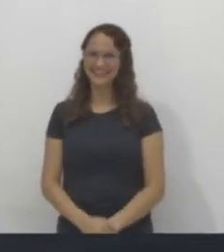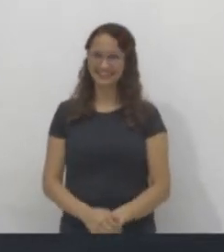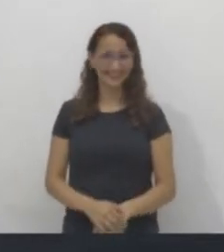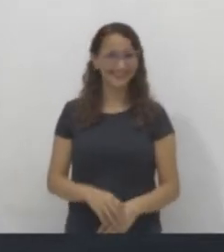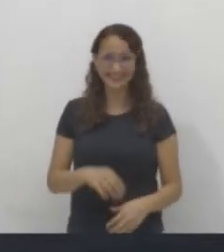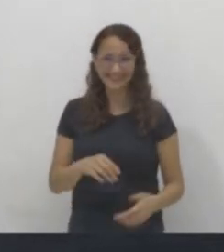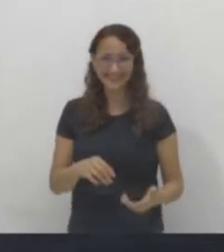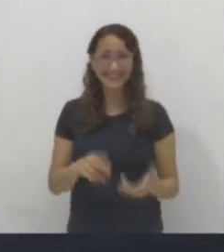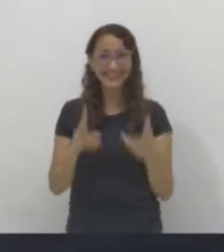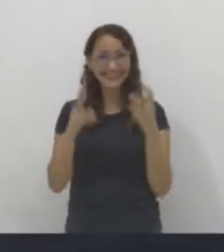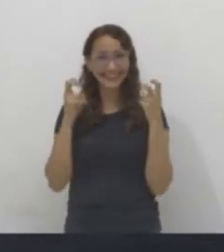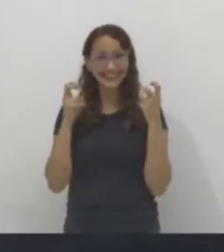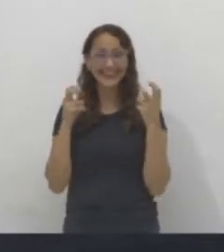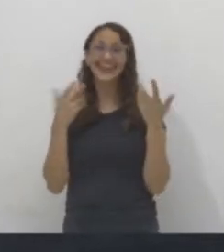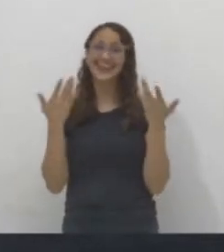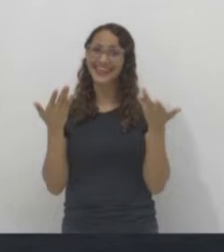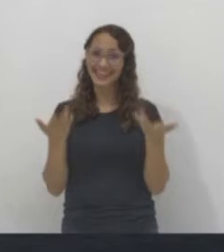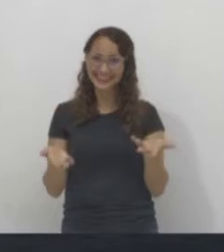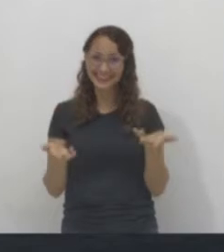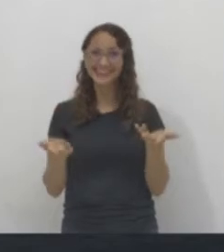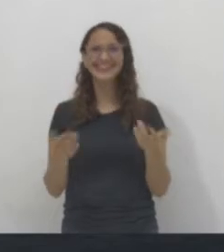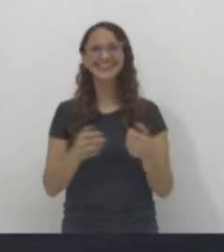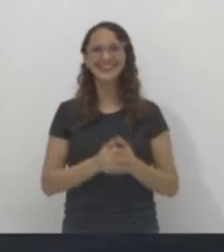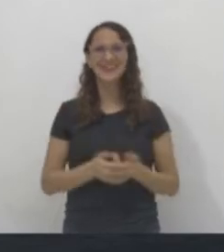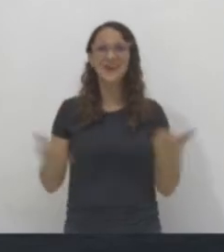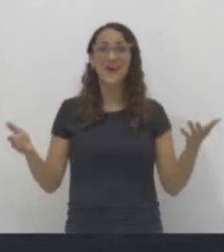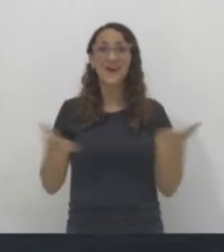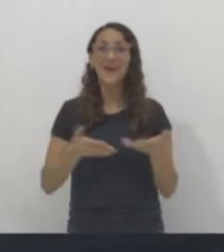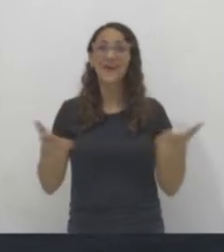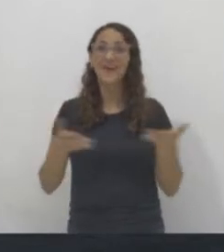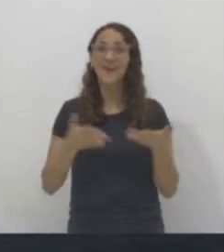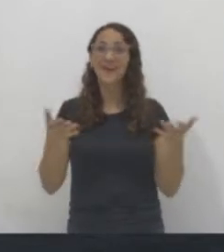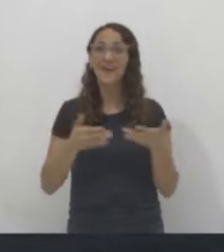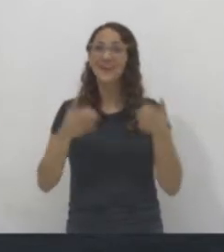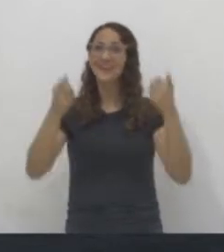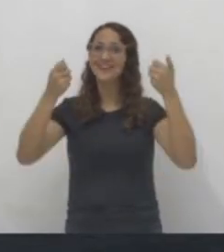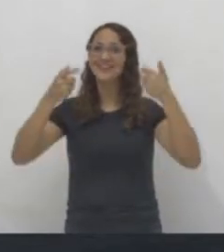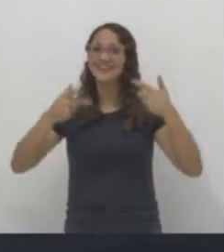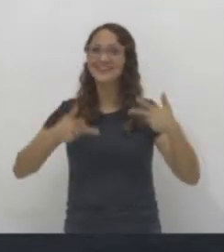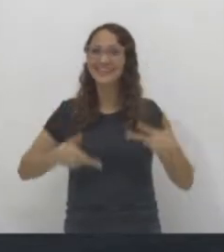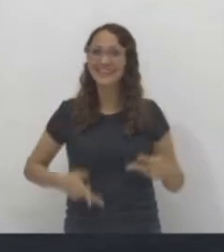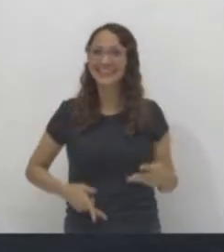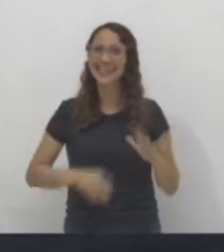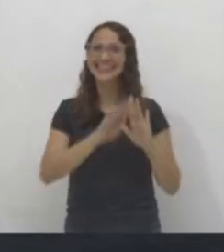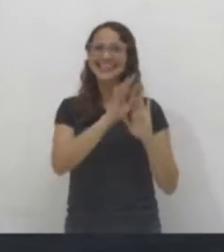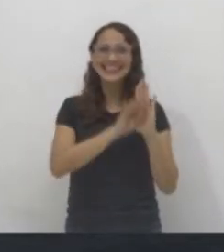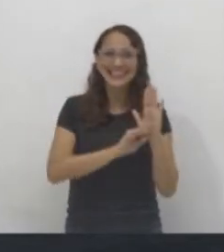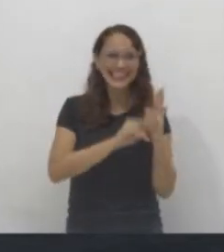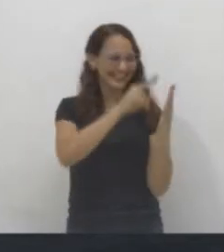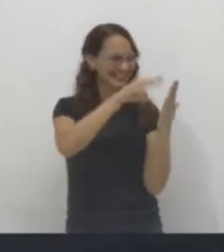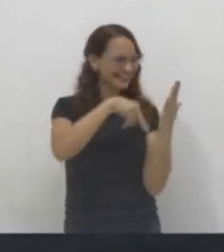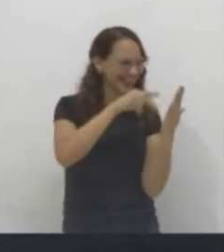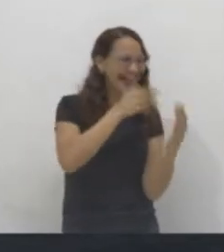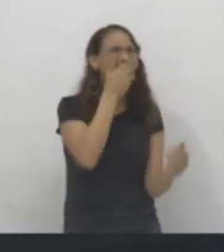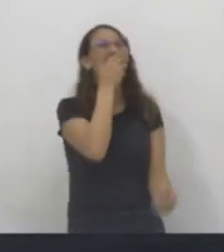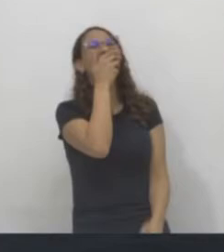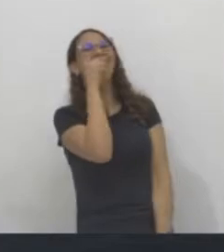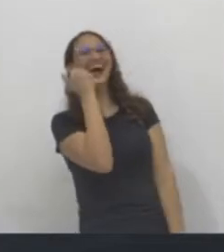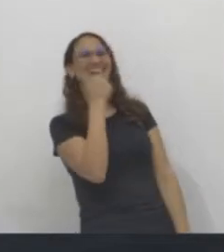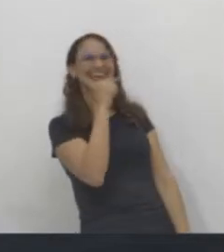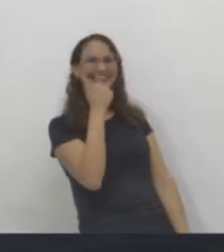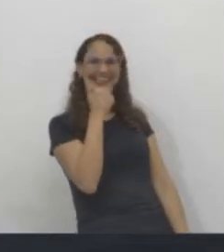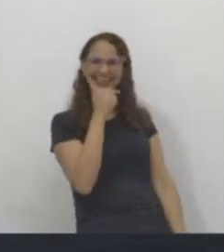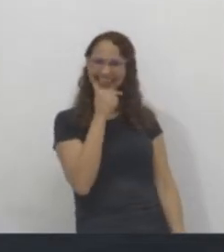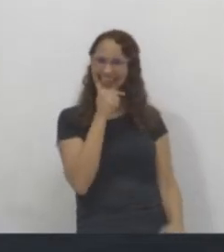perceberam? É isso aí. Hoje nós falaremos sobre os textos que fazem rir. Fazem parte do